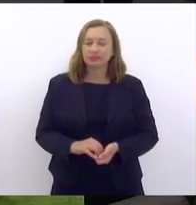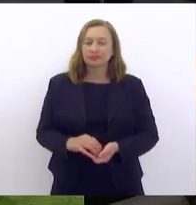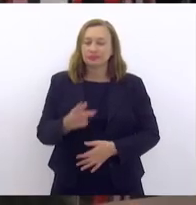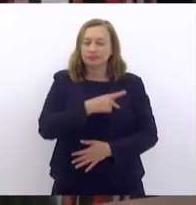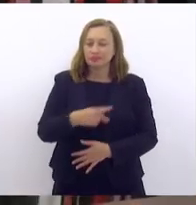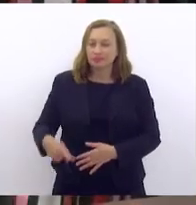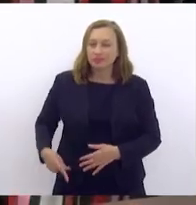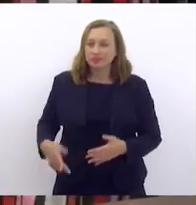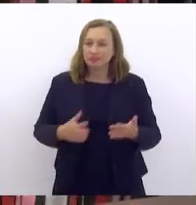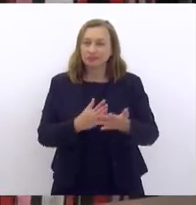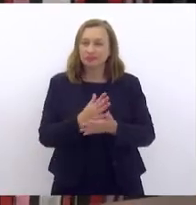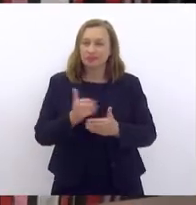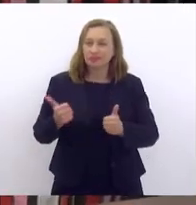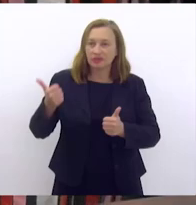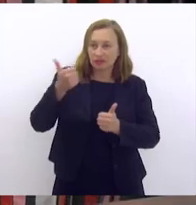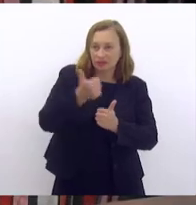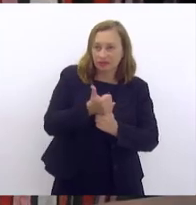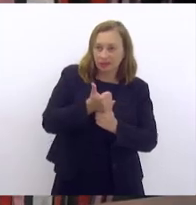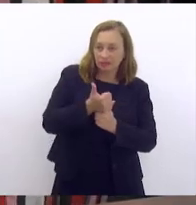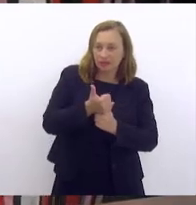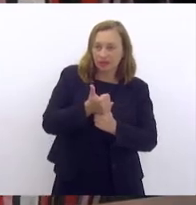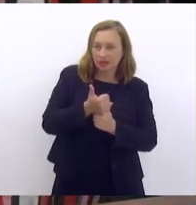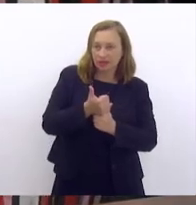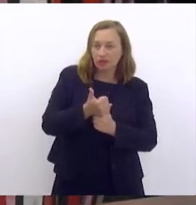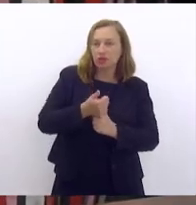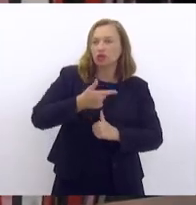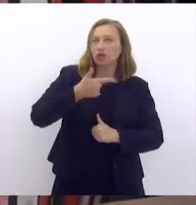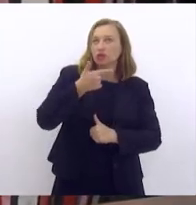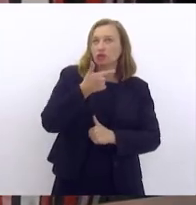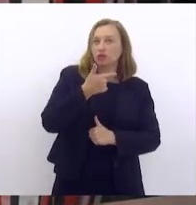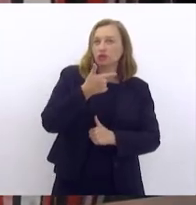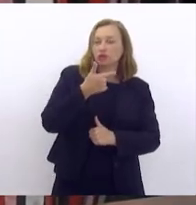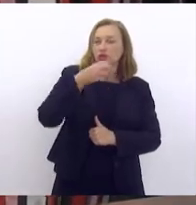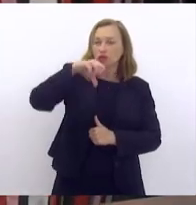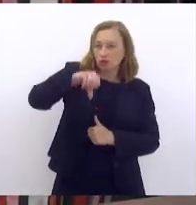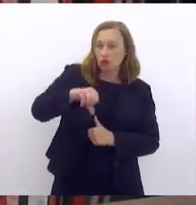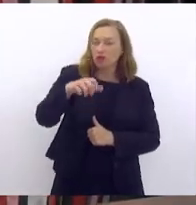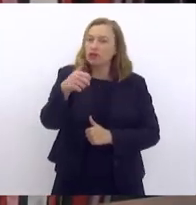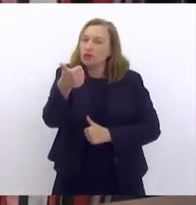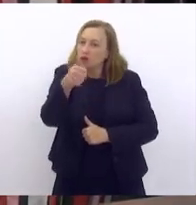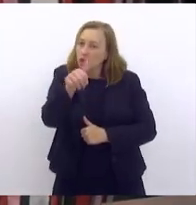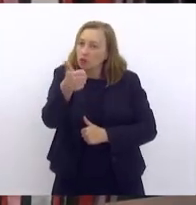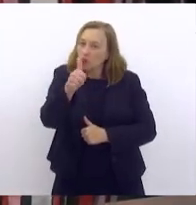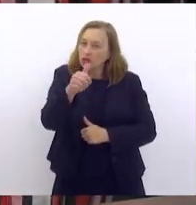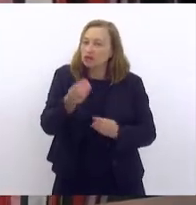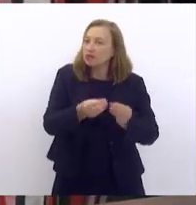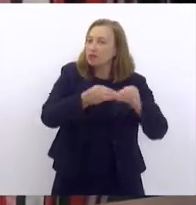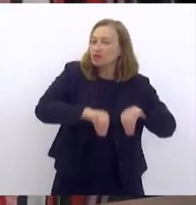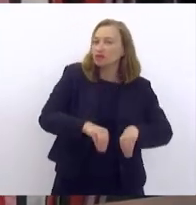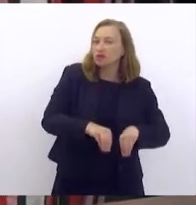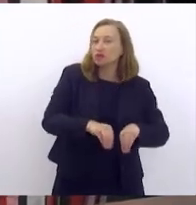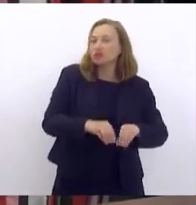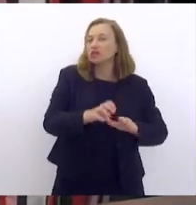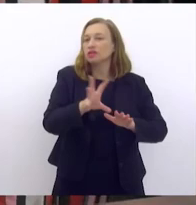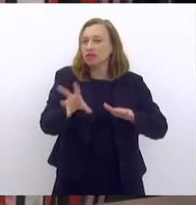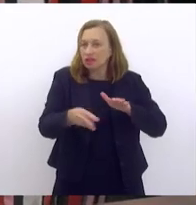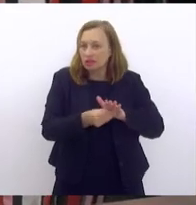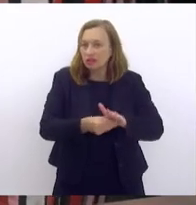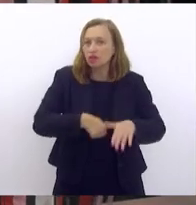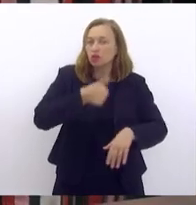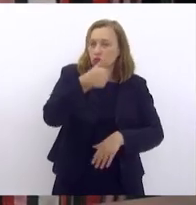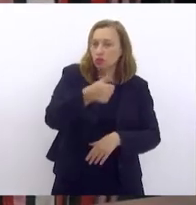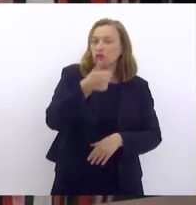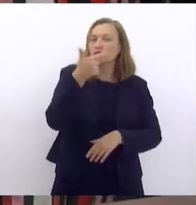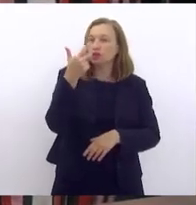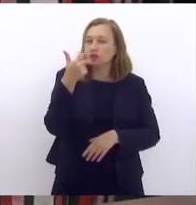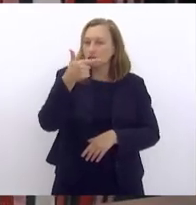Presidente, favorável com subemenda aglutinativa às emendas números 9 e 11, prejudicadas às emendas números 1